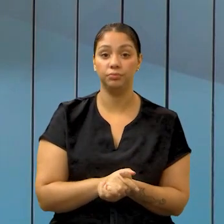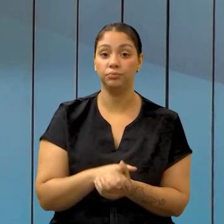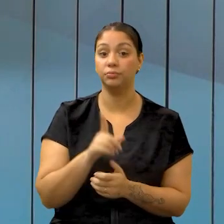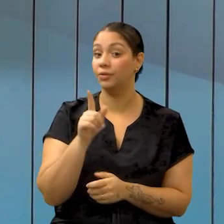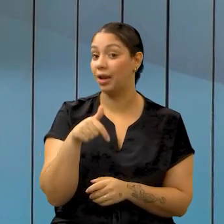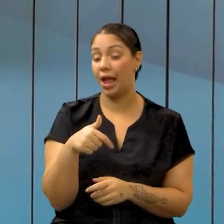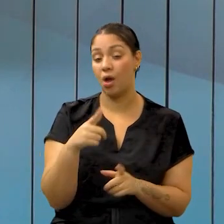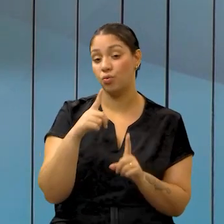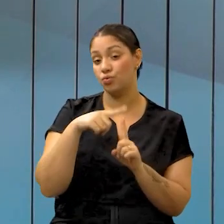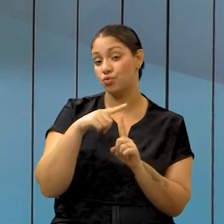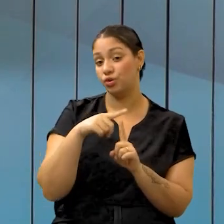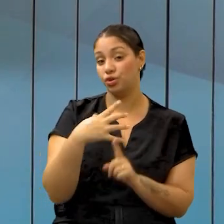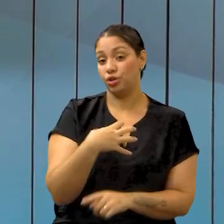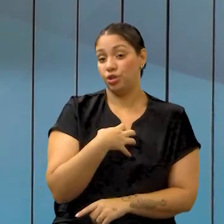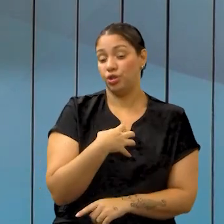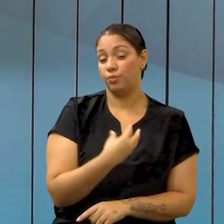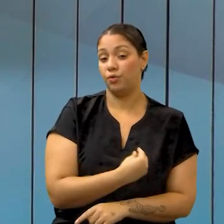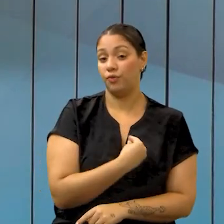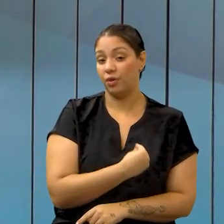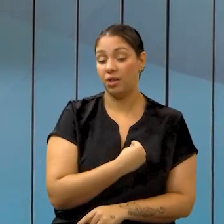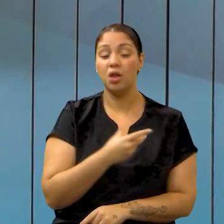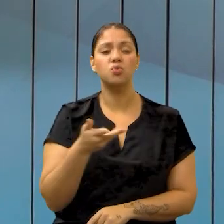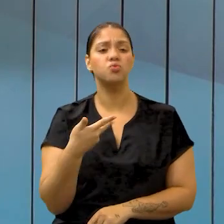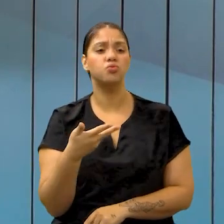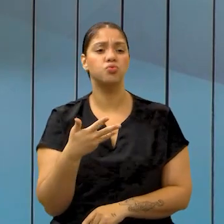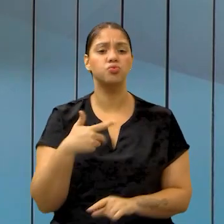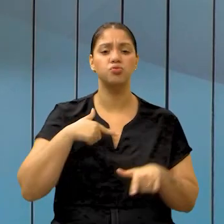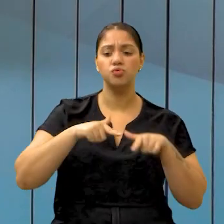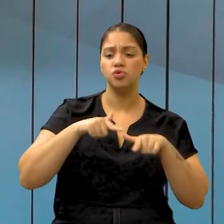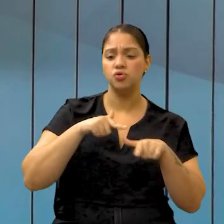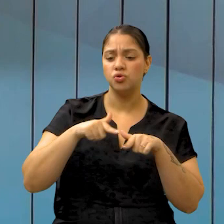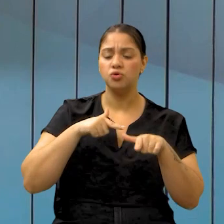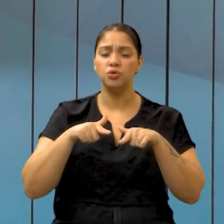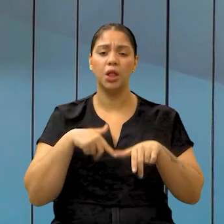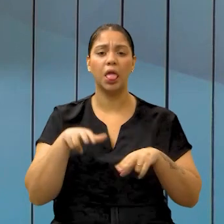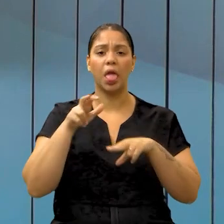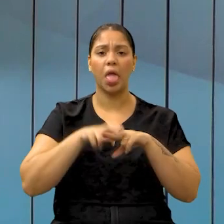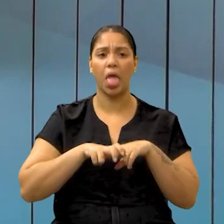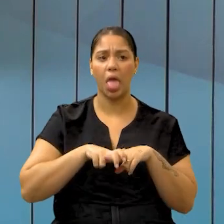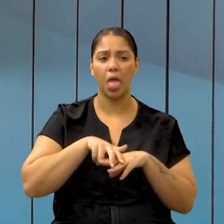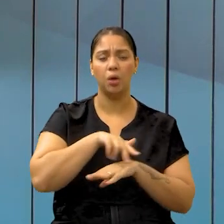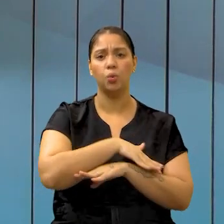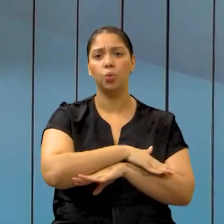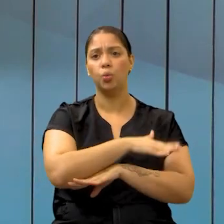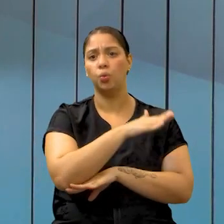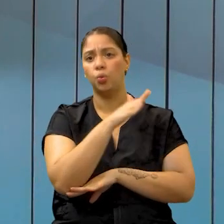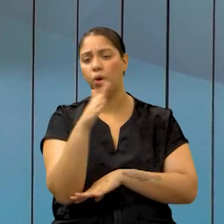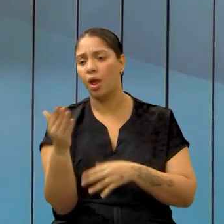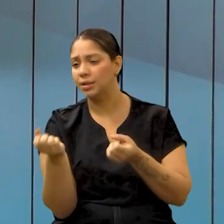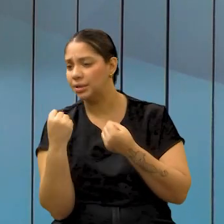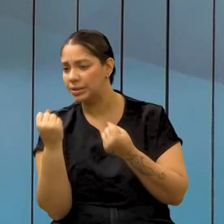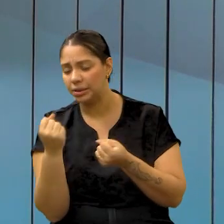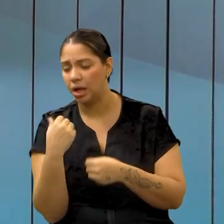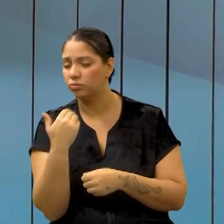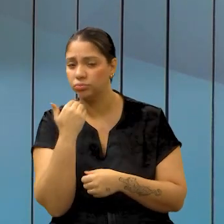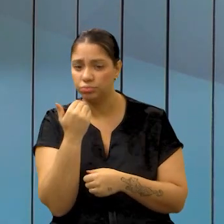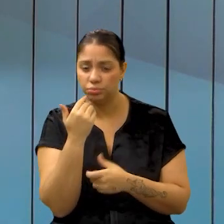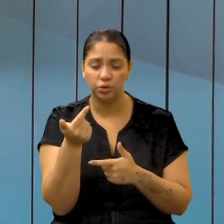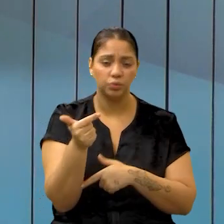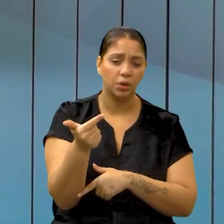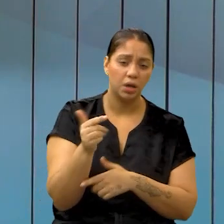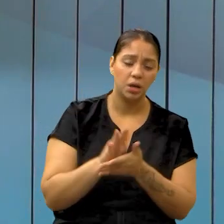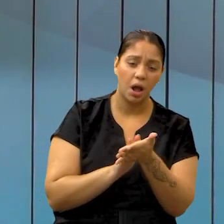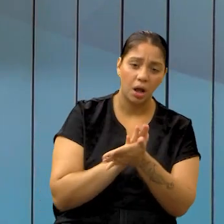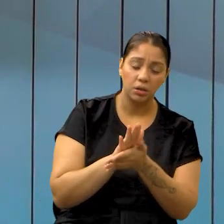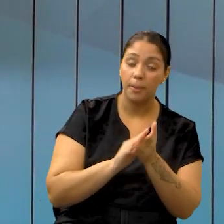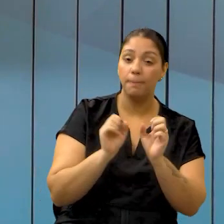diz, estilo de vida moderno, essa correria, que as pessoas trabalham muito, ficam muito tempo sentado, não tem tempo de exercitar,